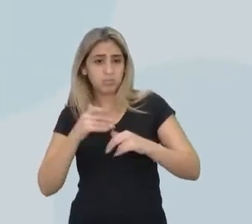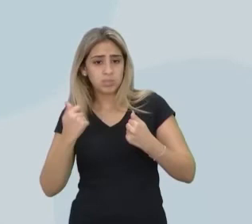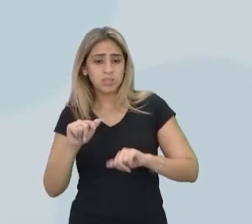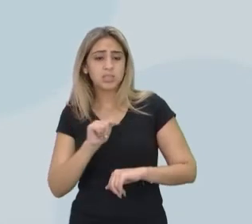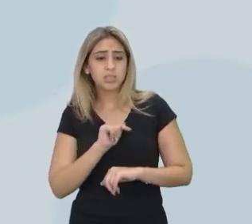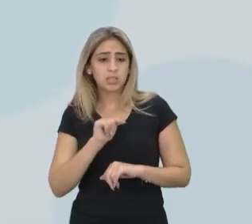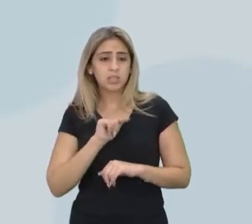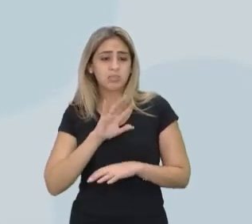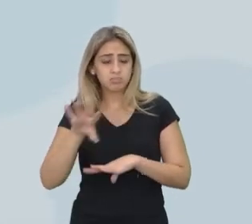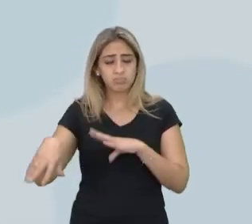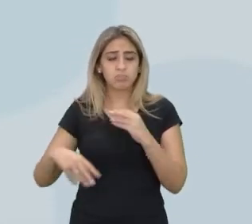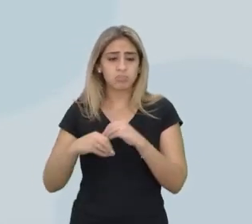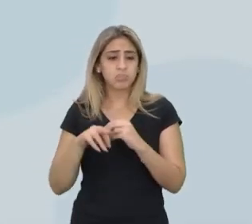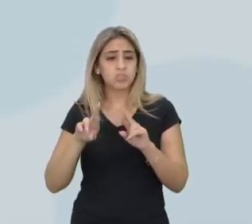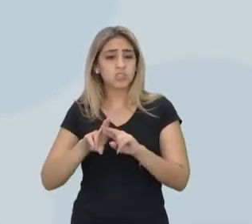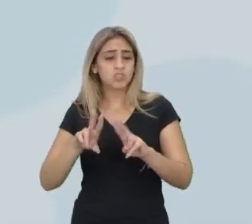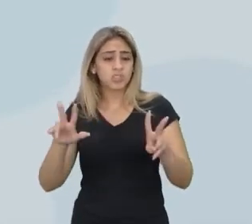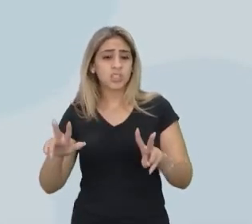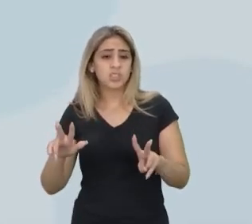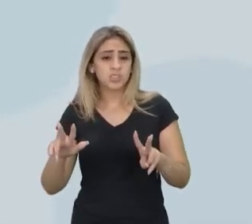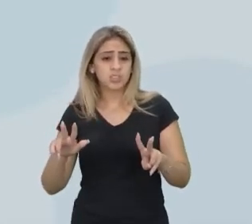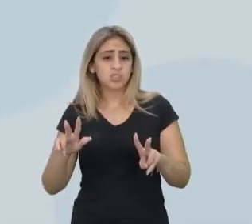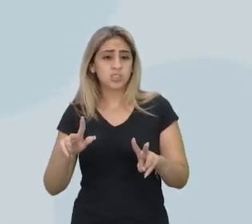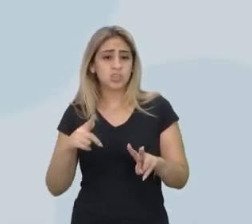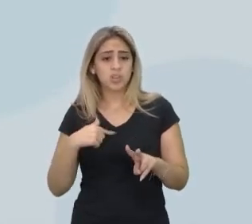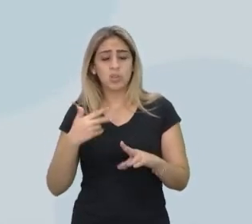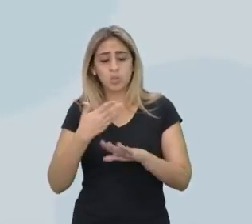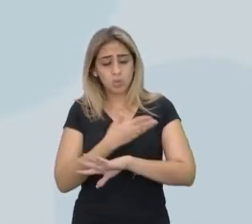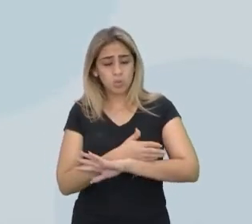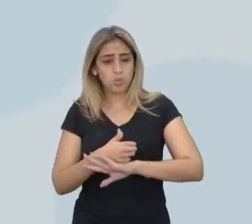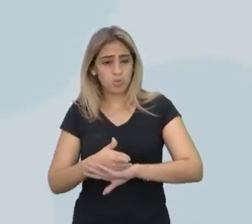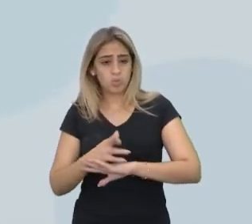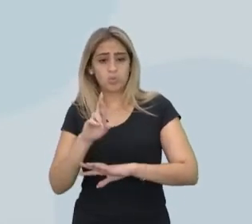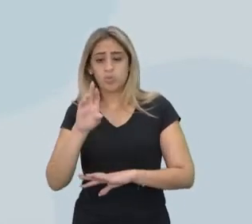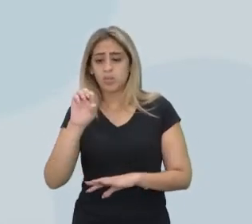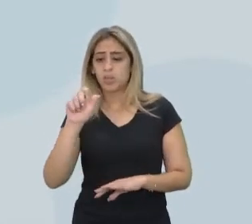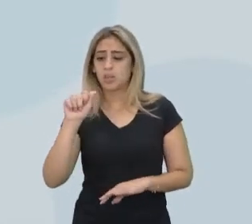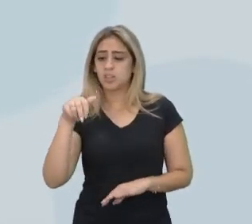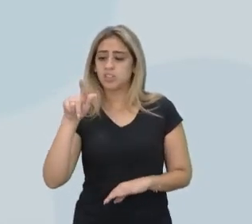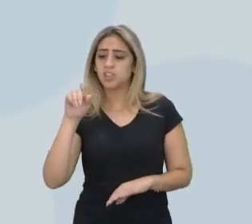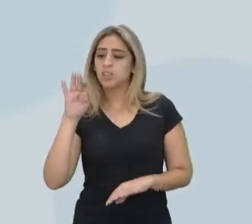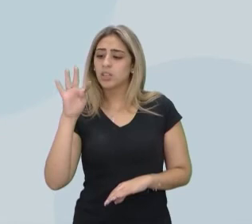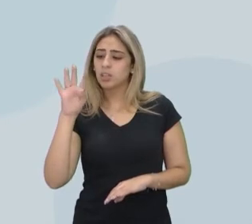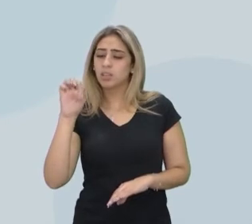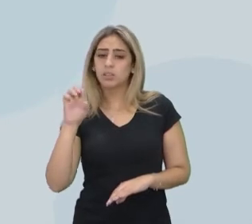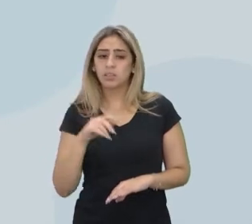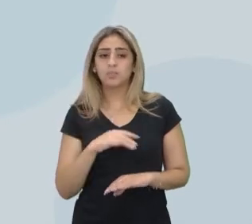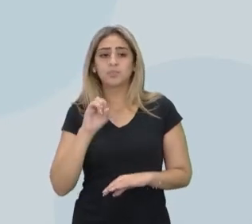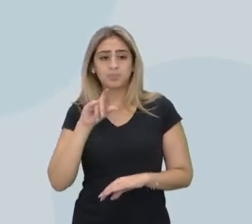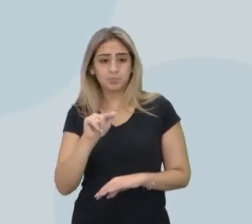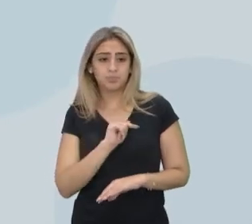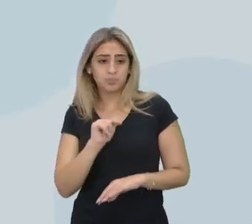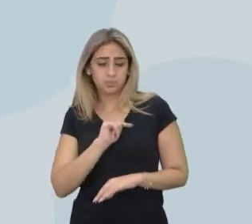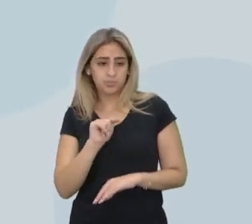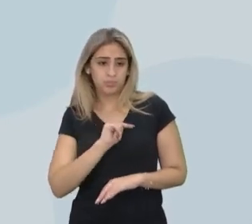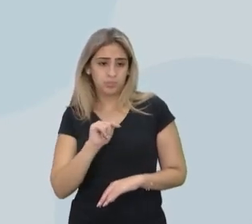ter composição diferente do produto inicial, do reagente. Por exemplo, ali, se eu